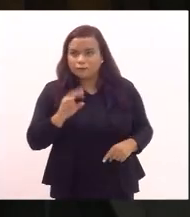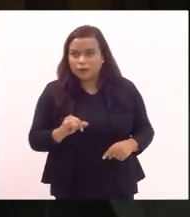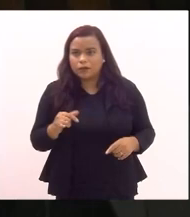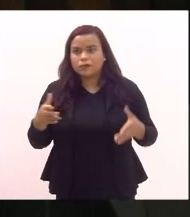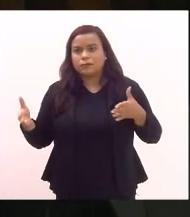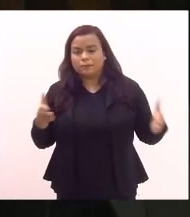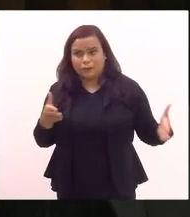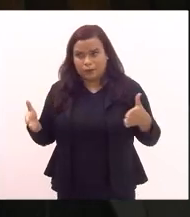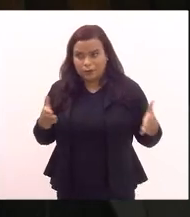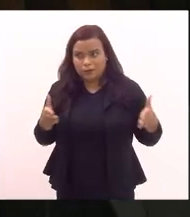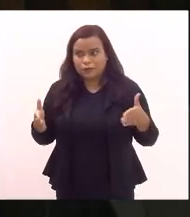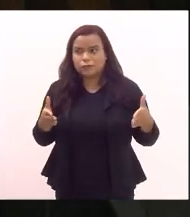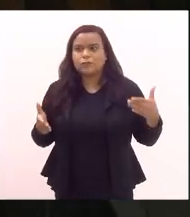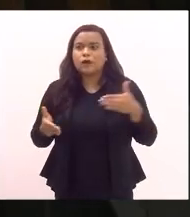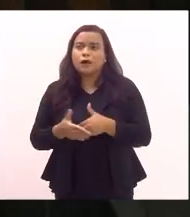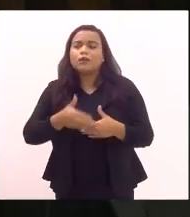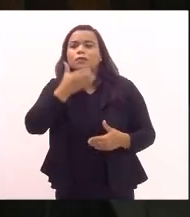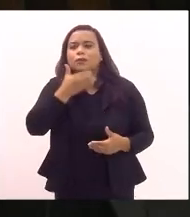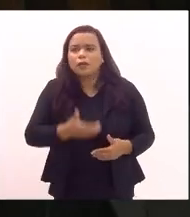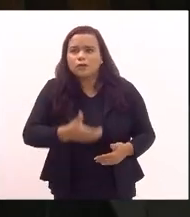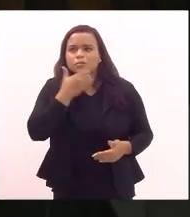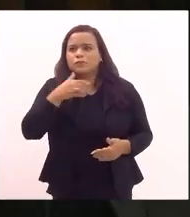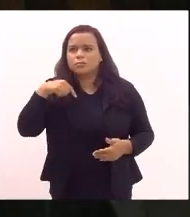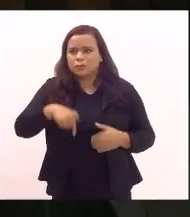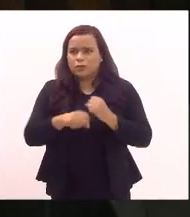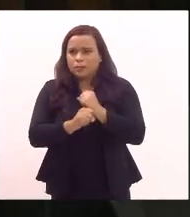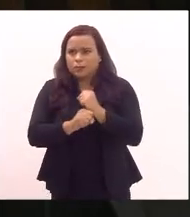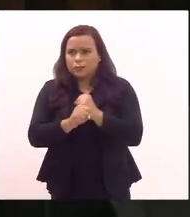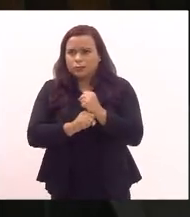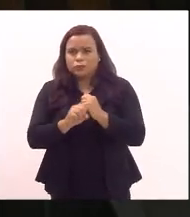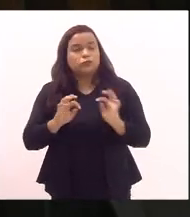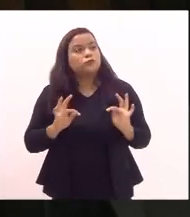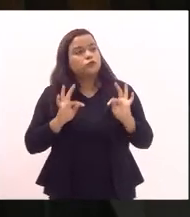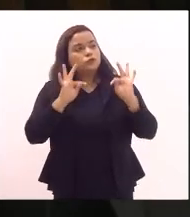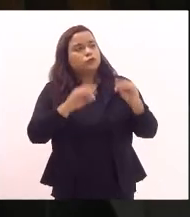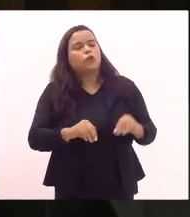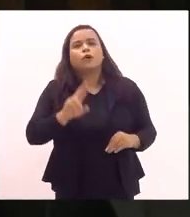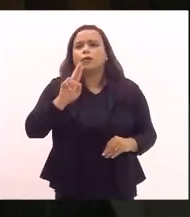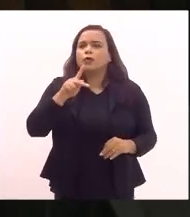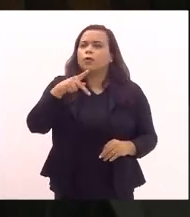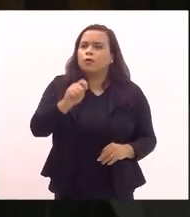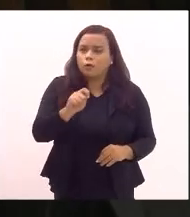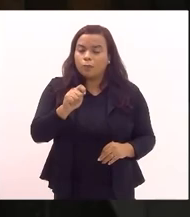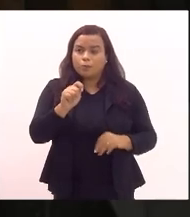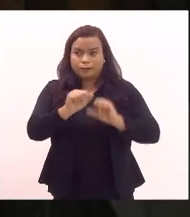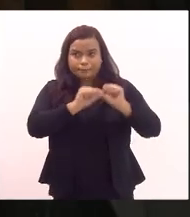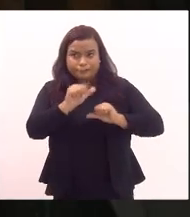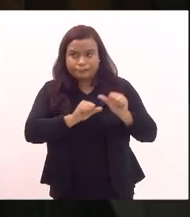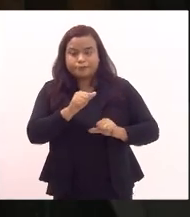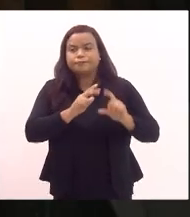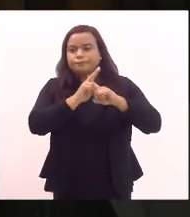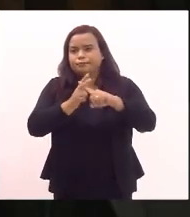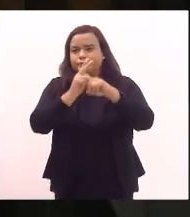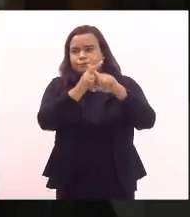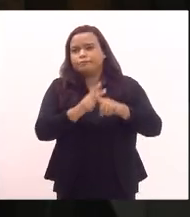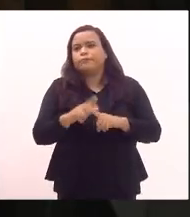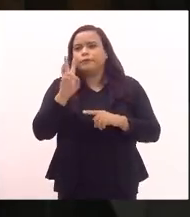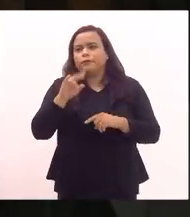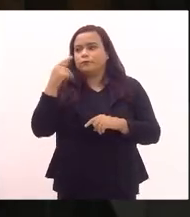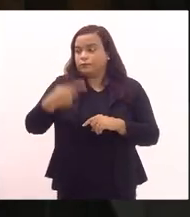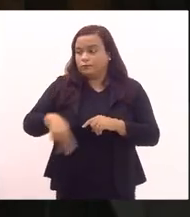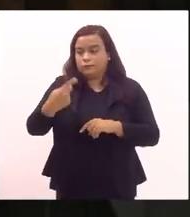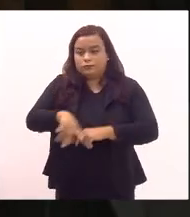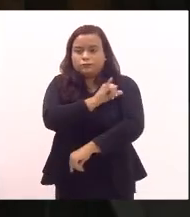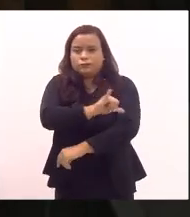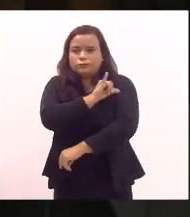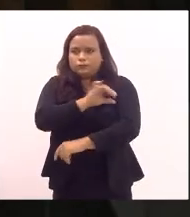já tá dezembro desse ano está em todas as roupas reformadas no estado do Rio de Janeiro fica